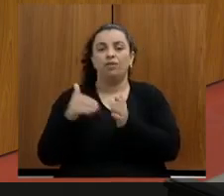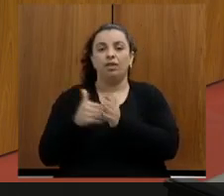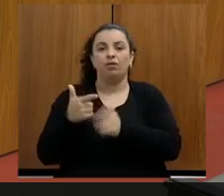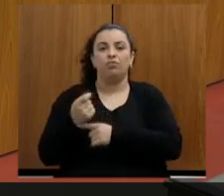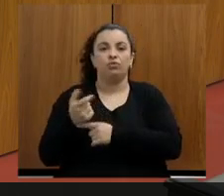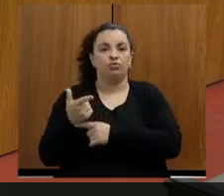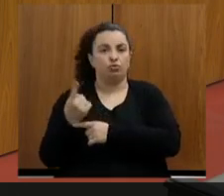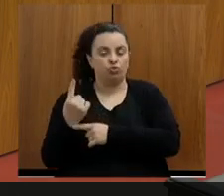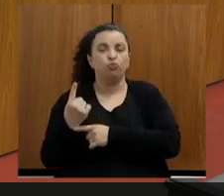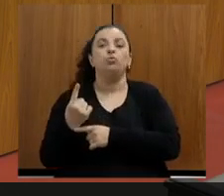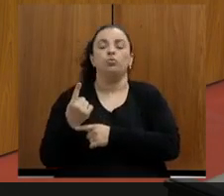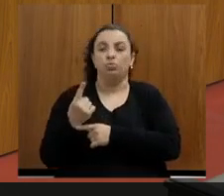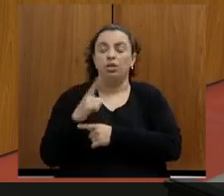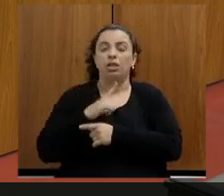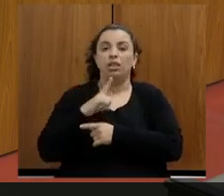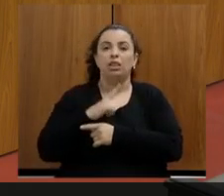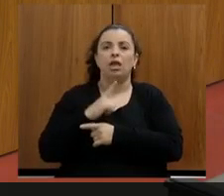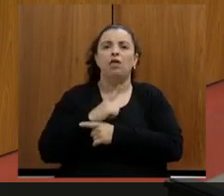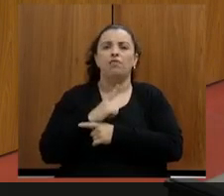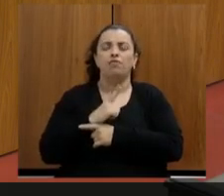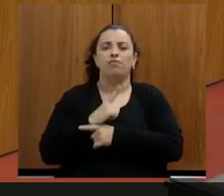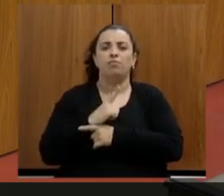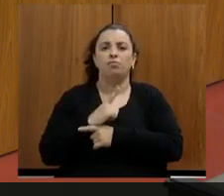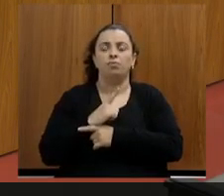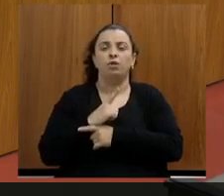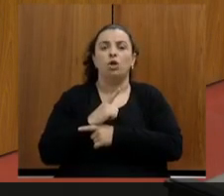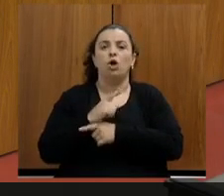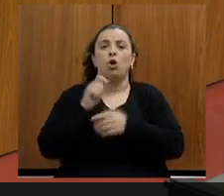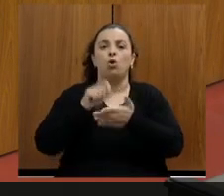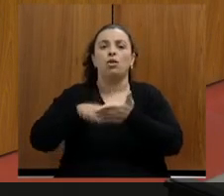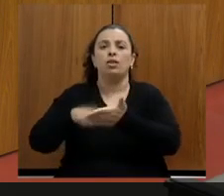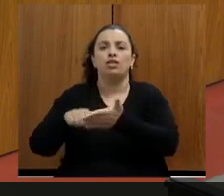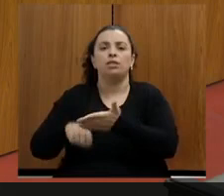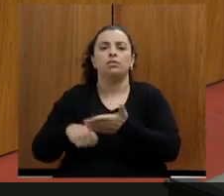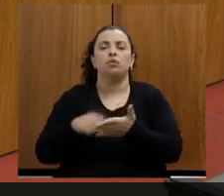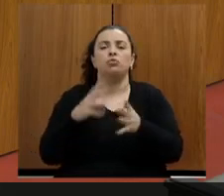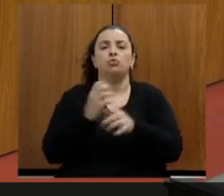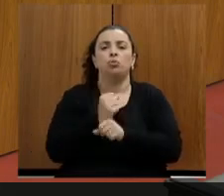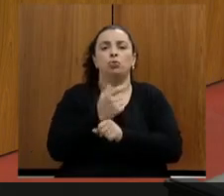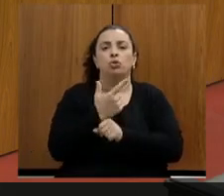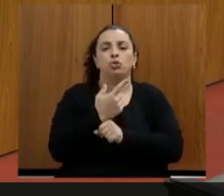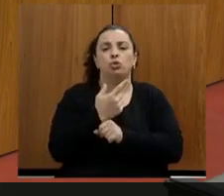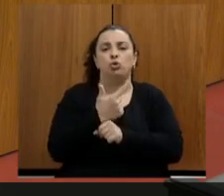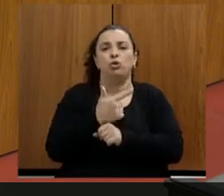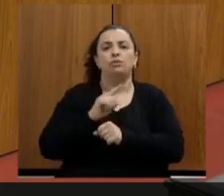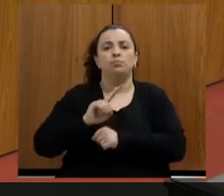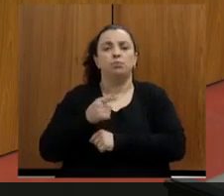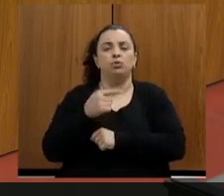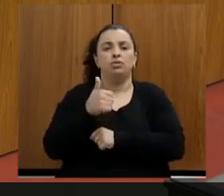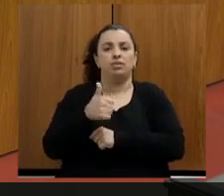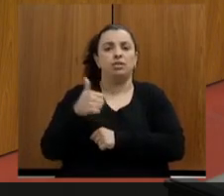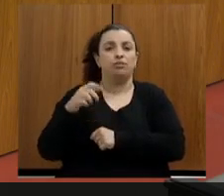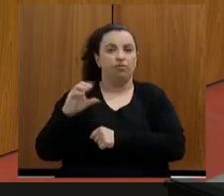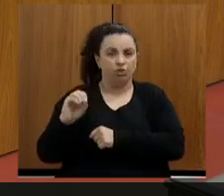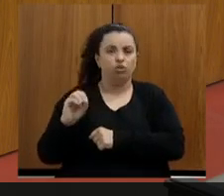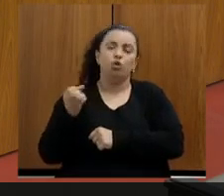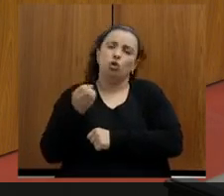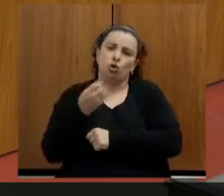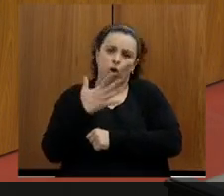2021 a inserção de 2120 novos integrantes